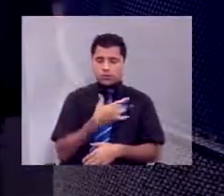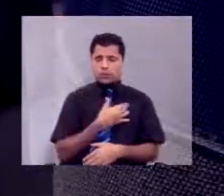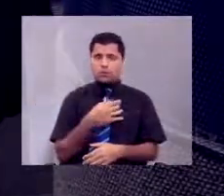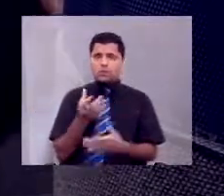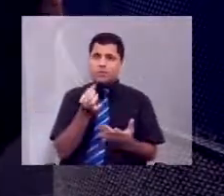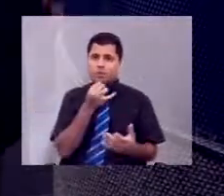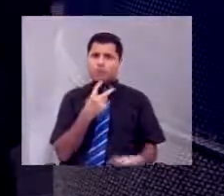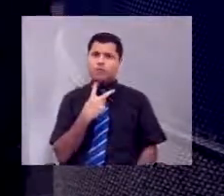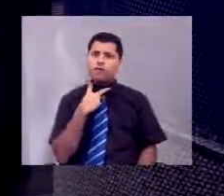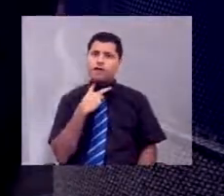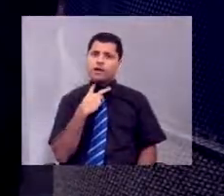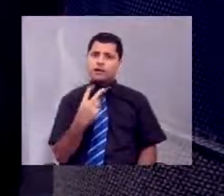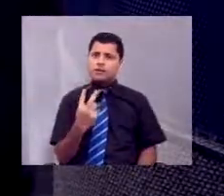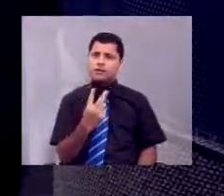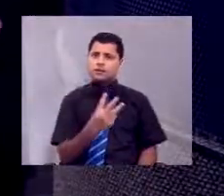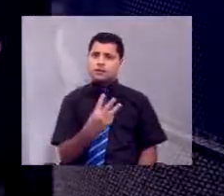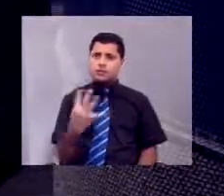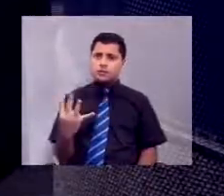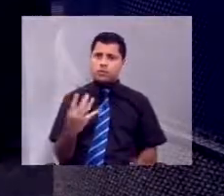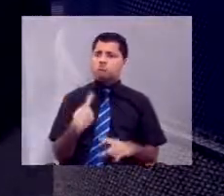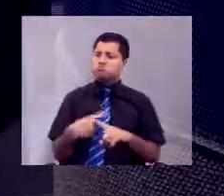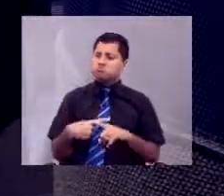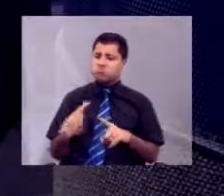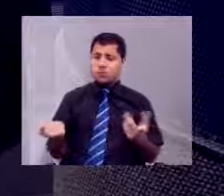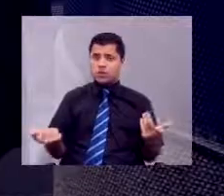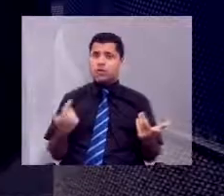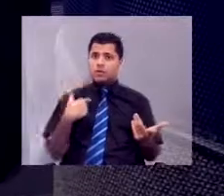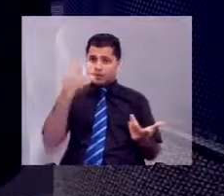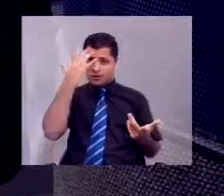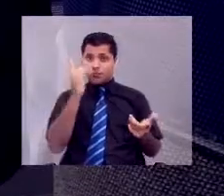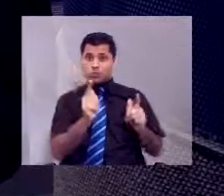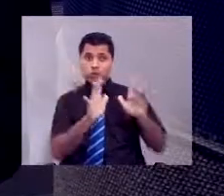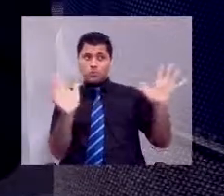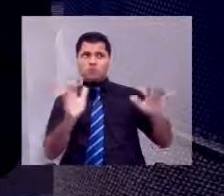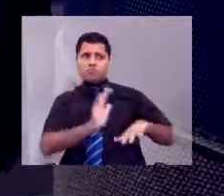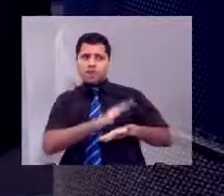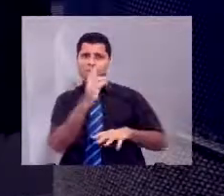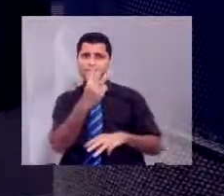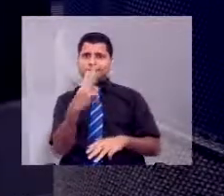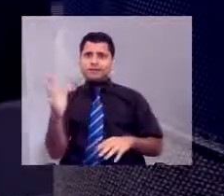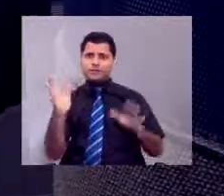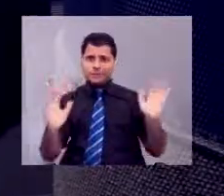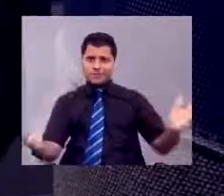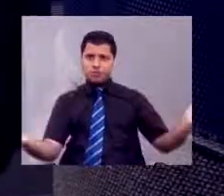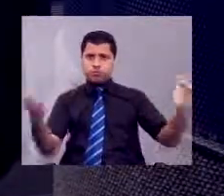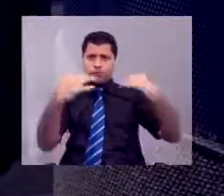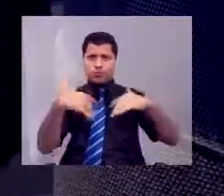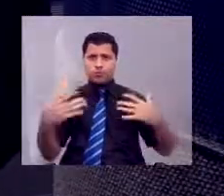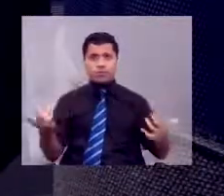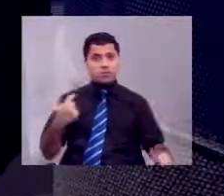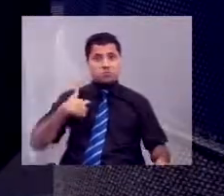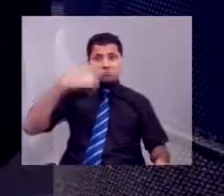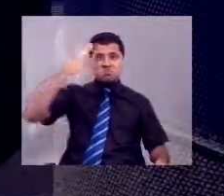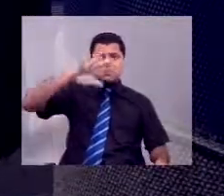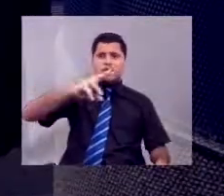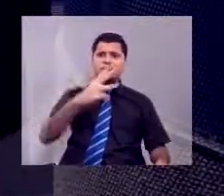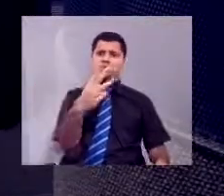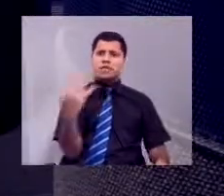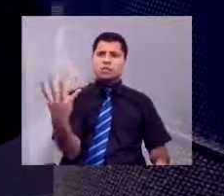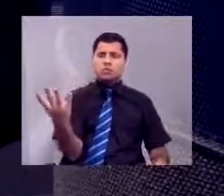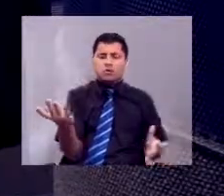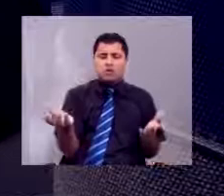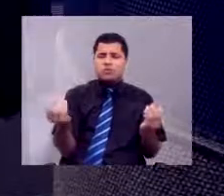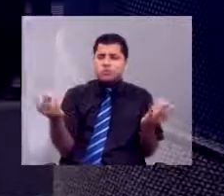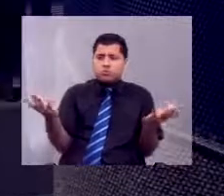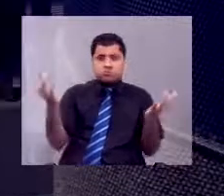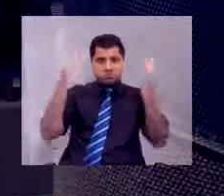tem muito mais de 34 médicos fazendo residência nesses hospitais da nossa cidade. Agora, não sei onde eles assaram esses 34.